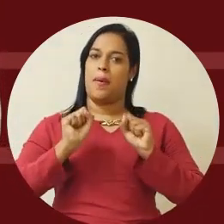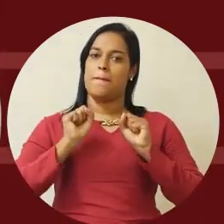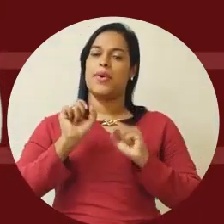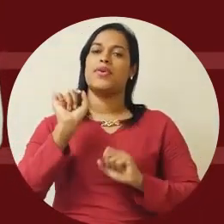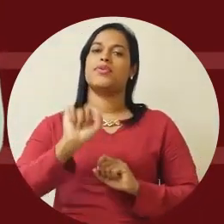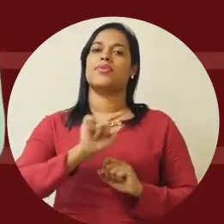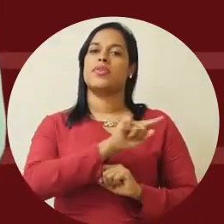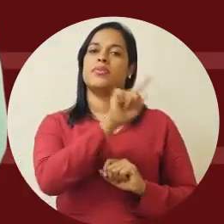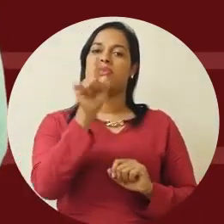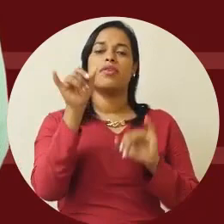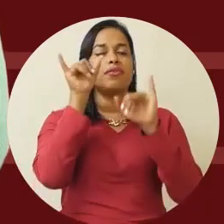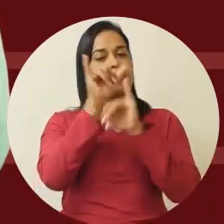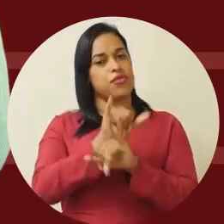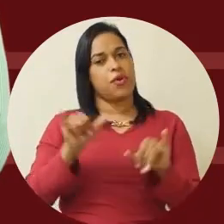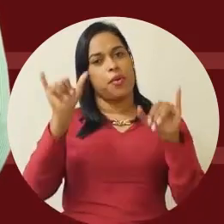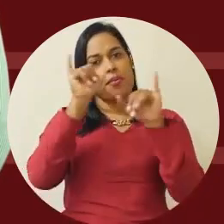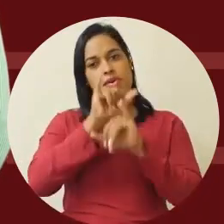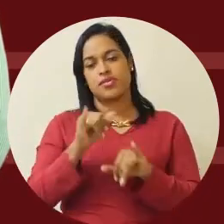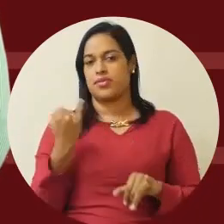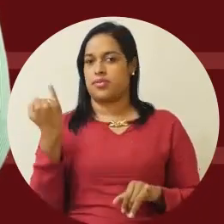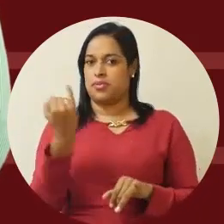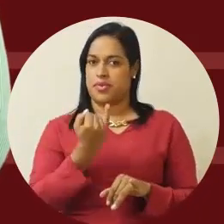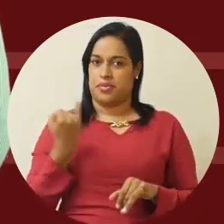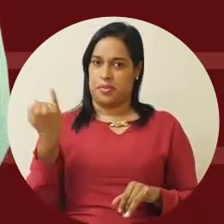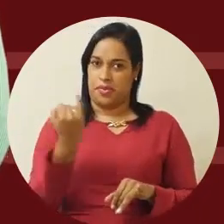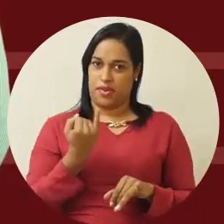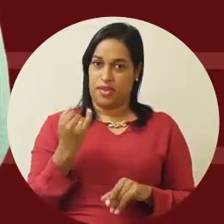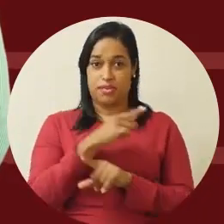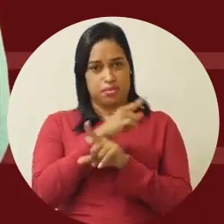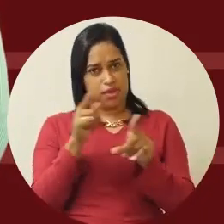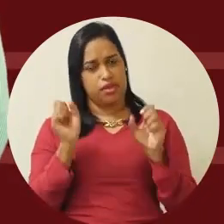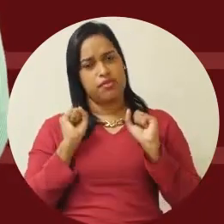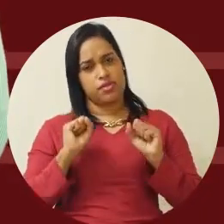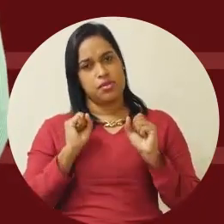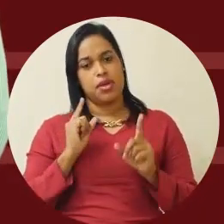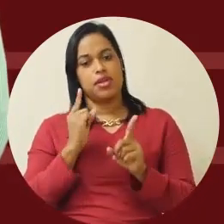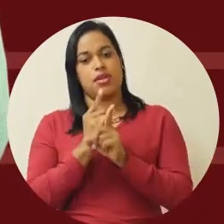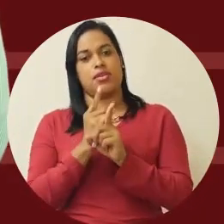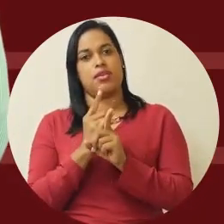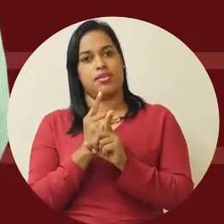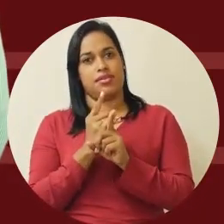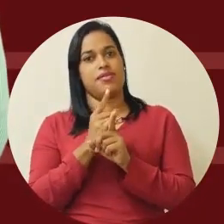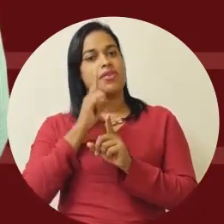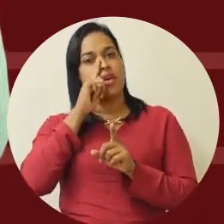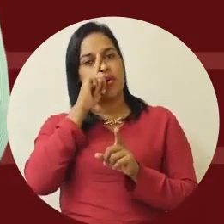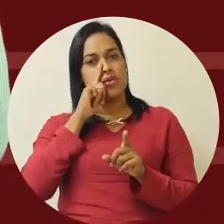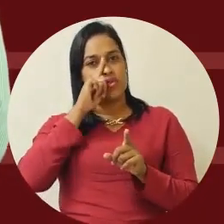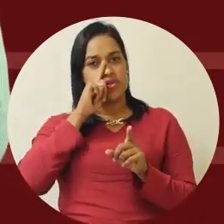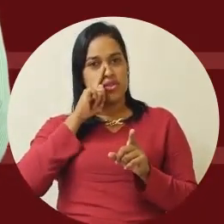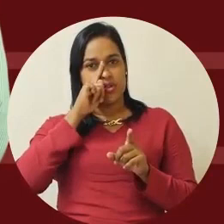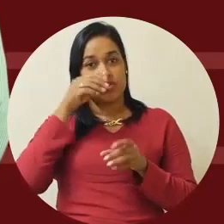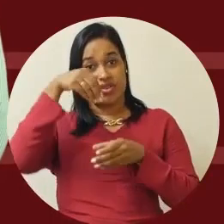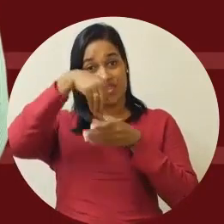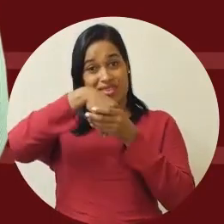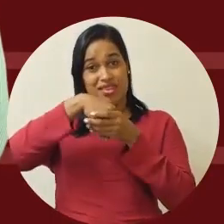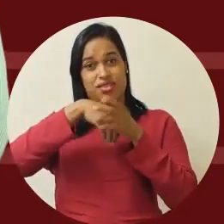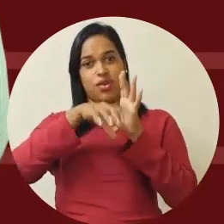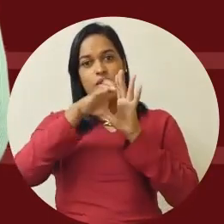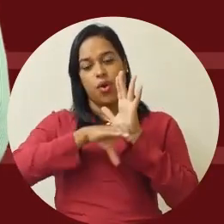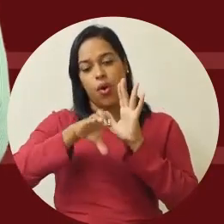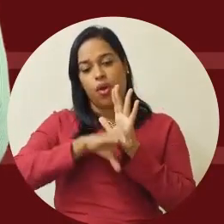trazer pra você informações fundamentais para que você possa identificar os riscos dentro do